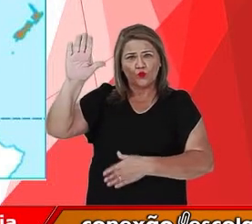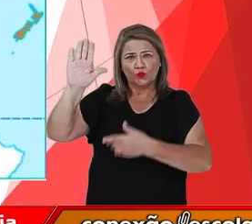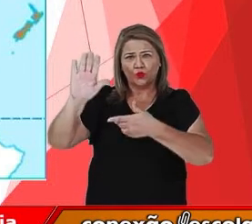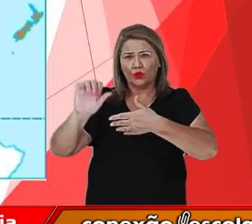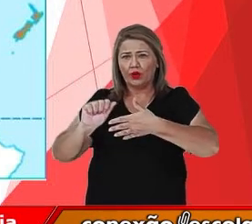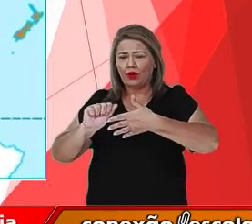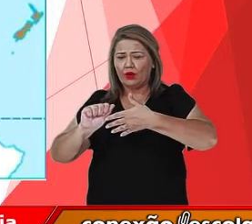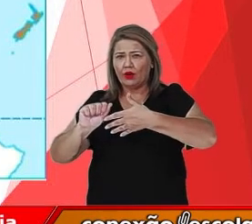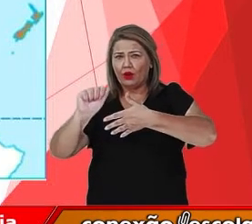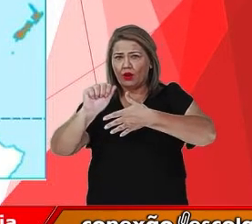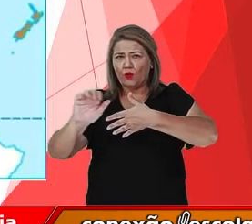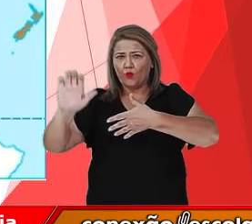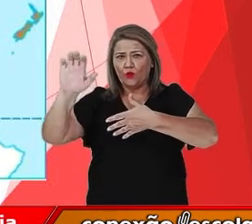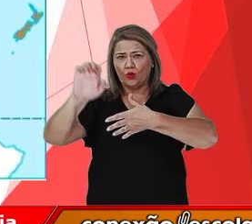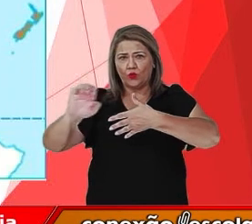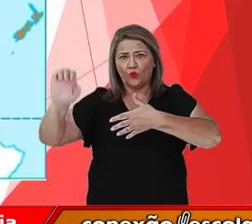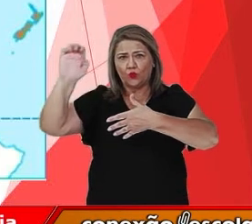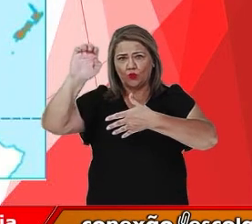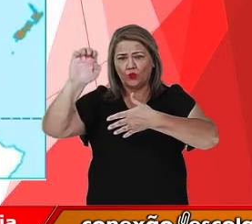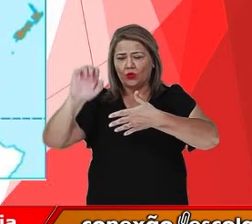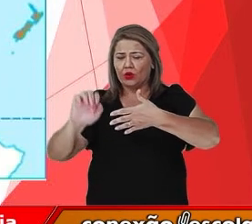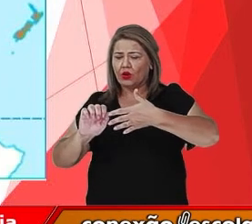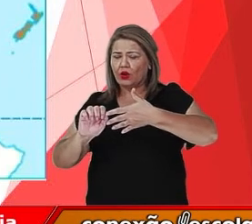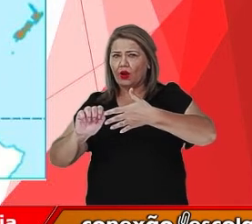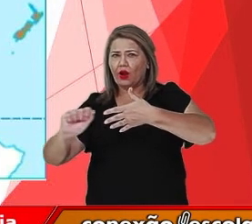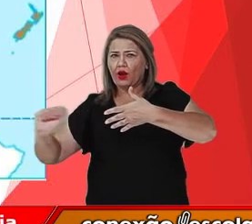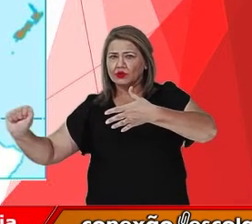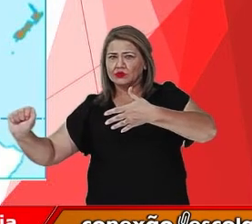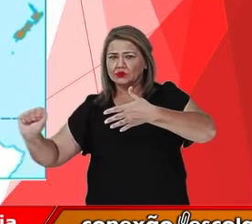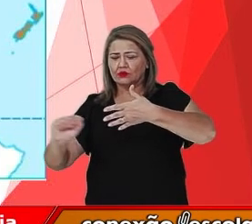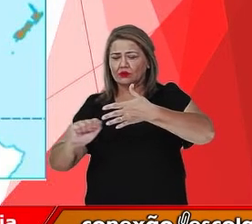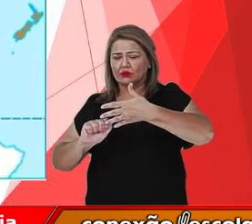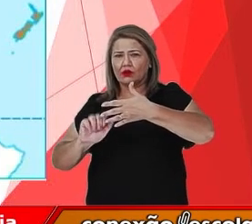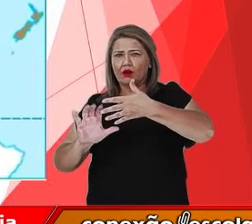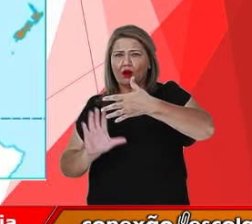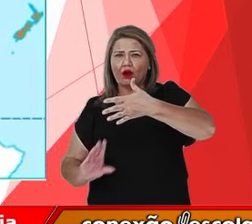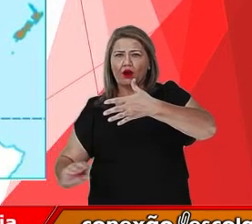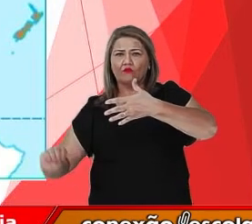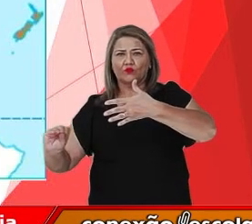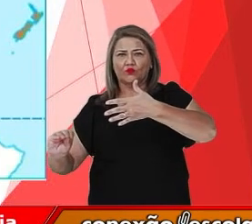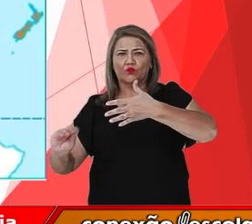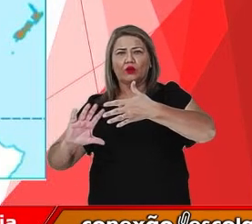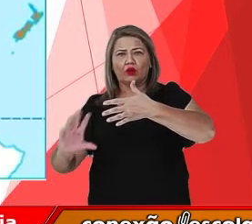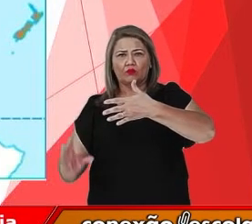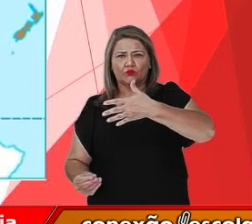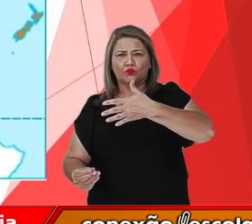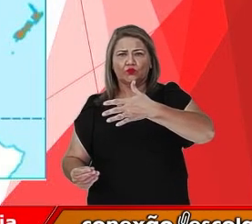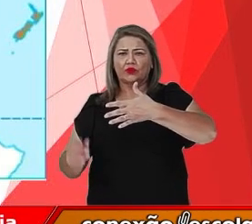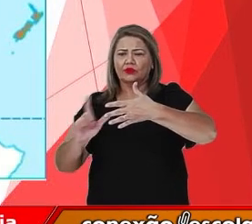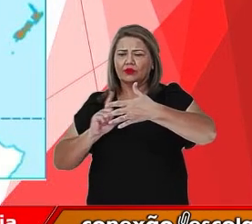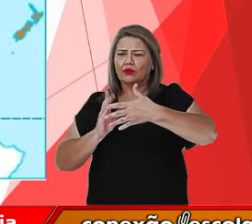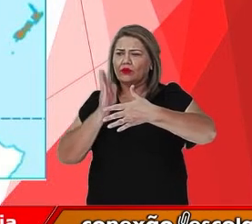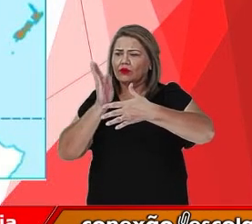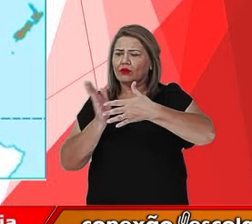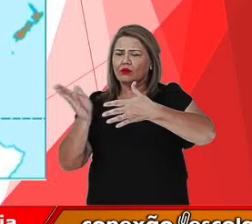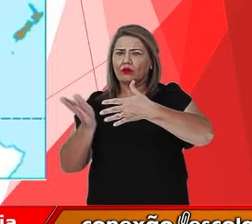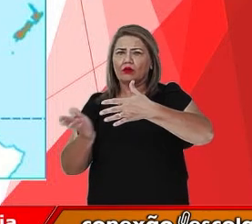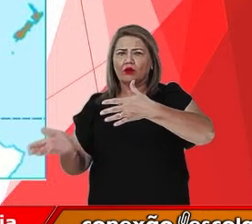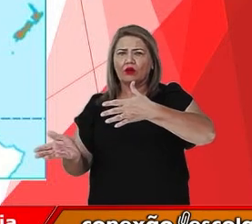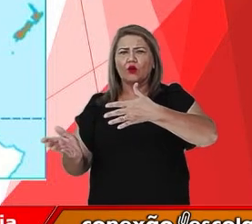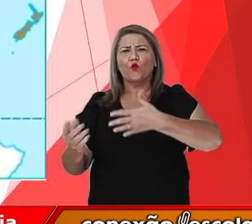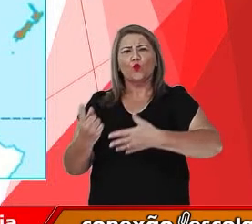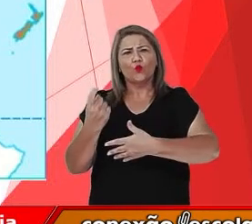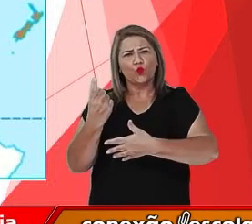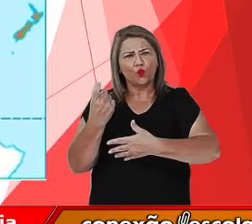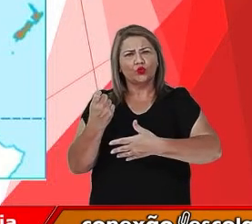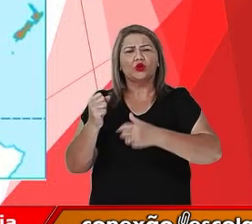euro-afro-asiático, essa massa continental única, aonde, por outros critérios, ela também pode